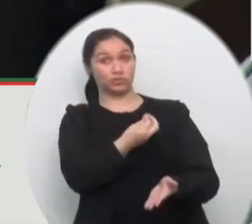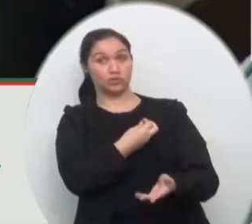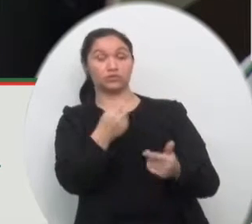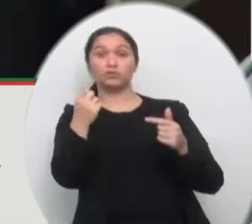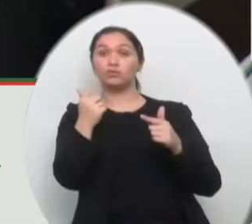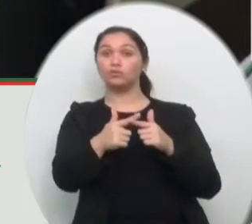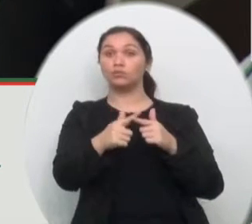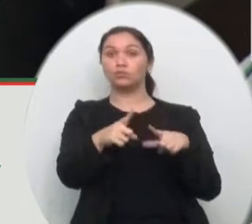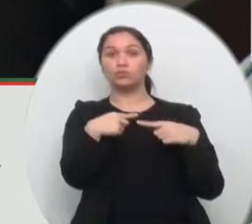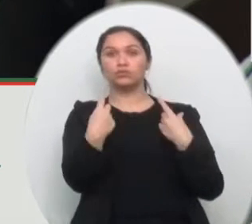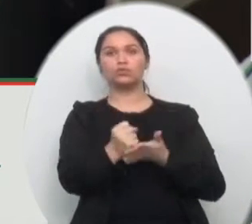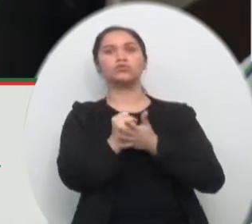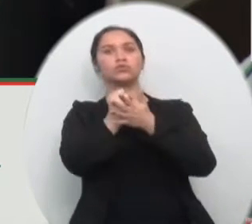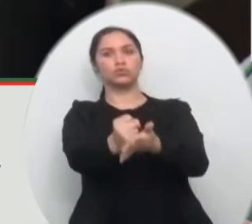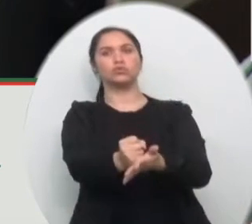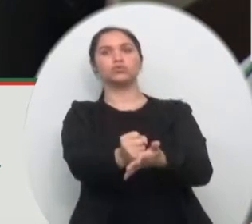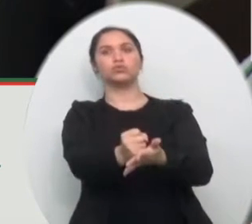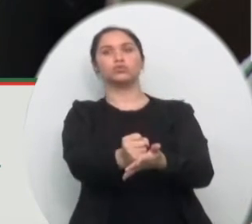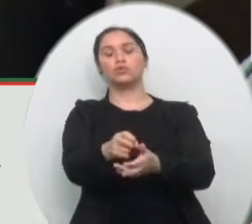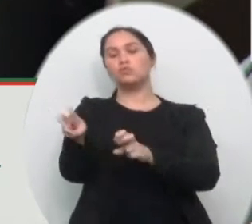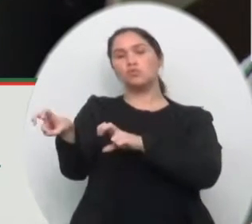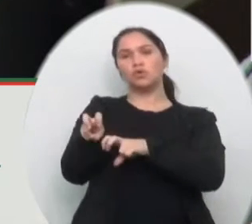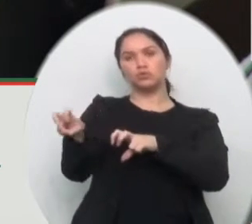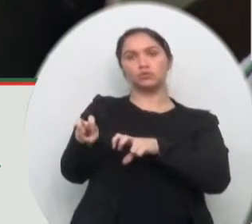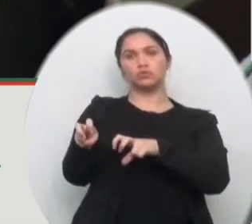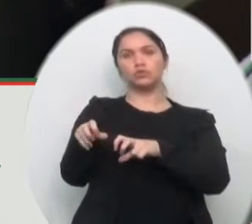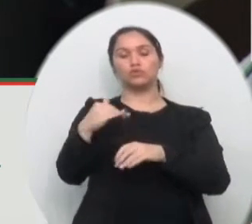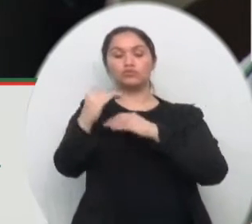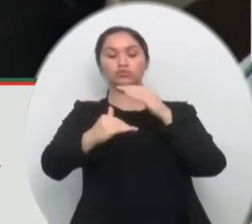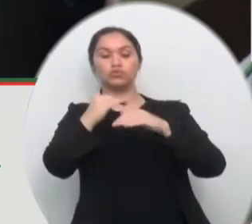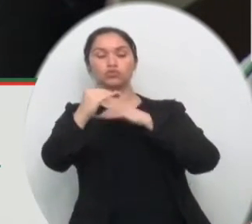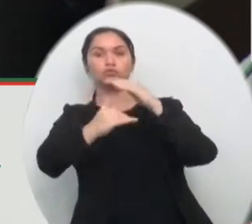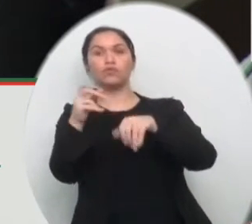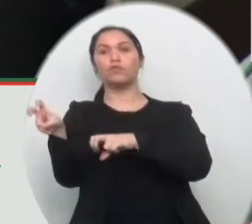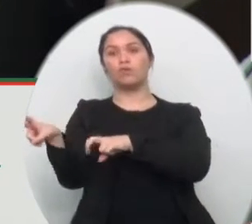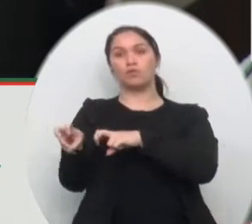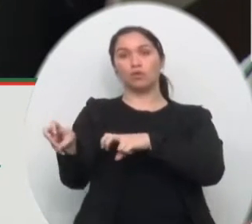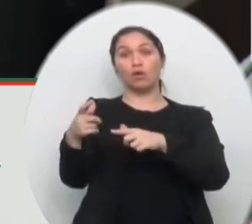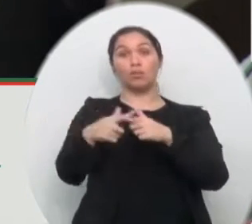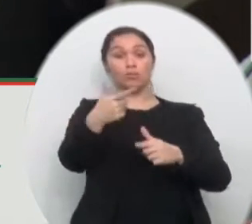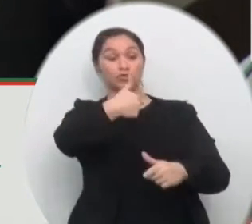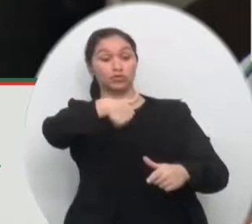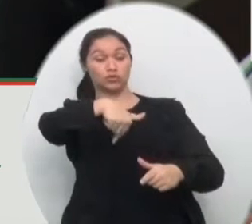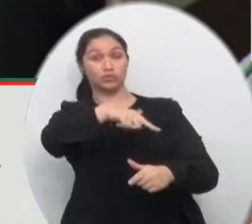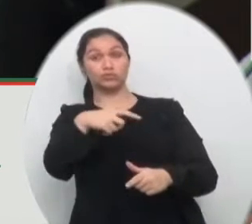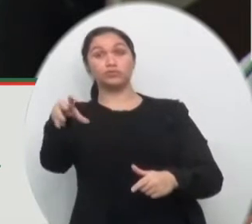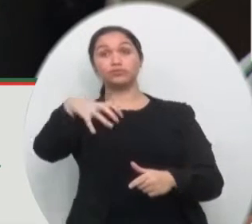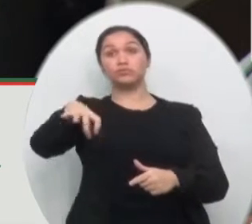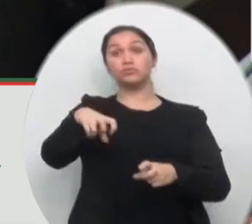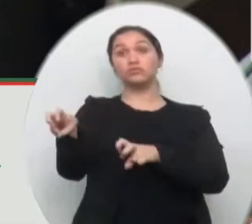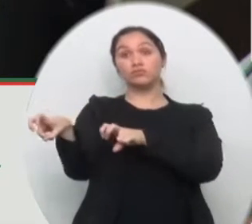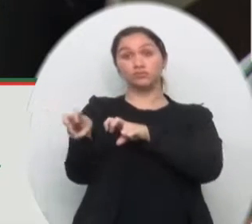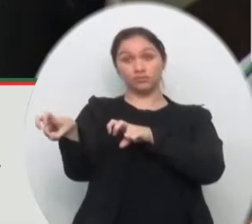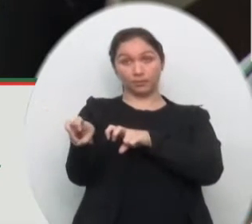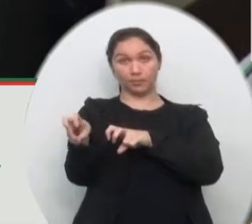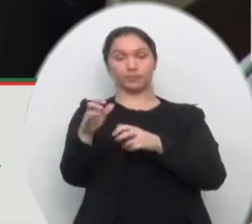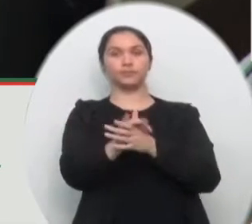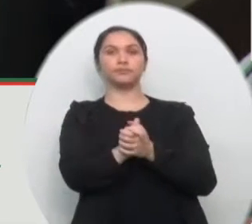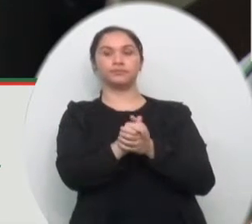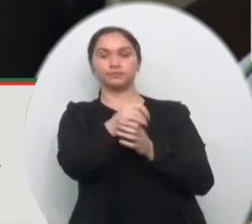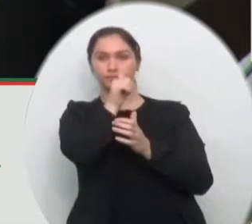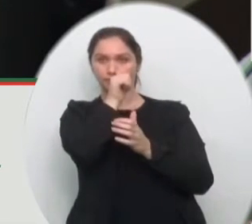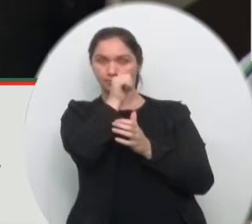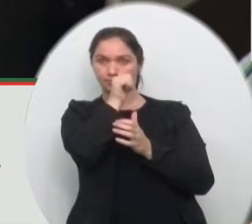rural. Nós estamos numa região agrícola. Uma região que alguns